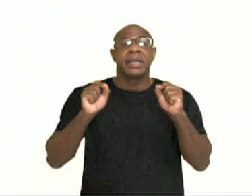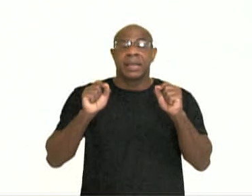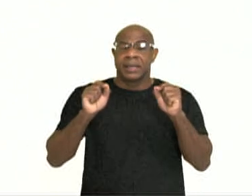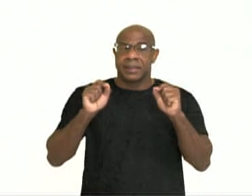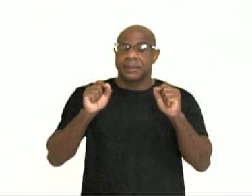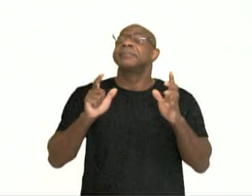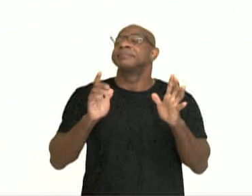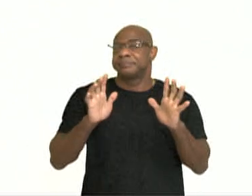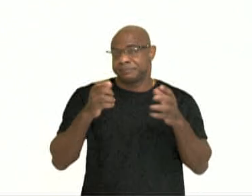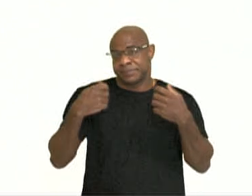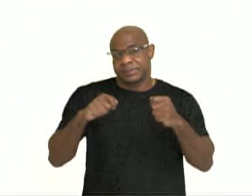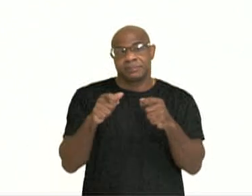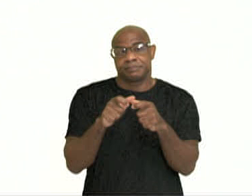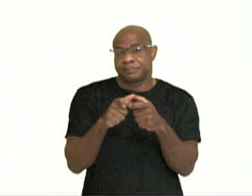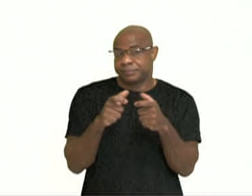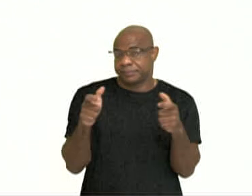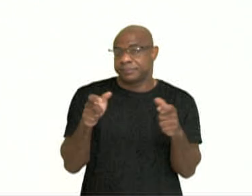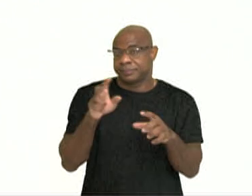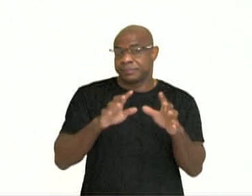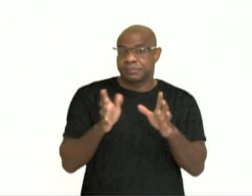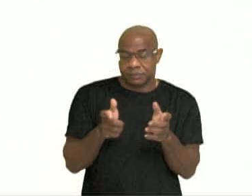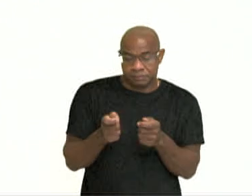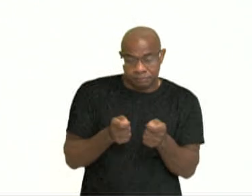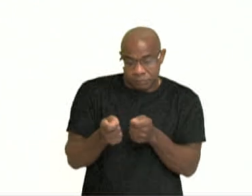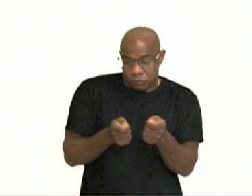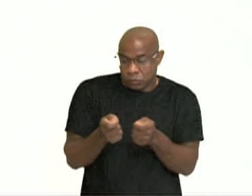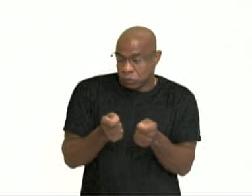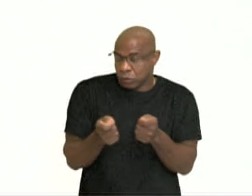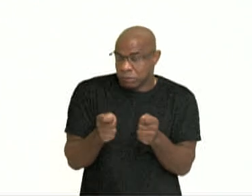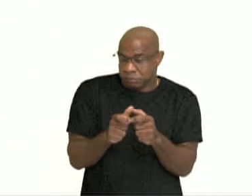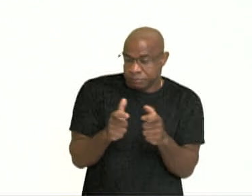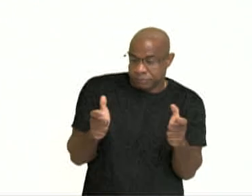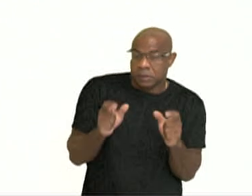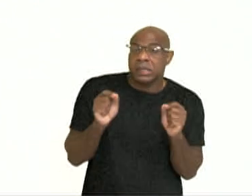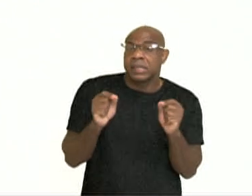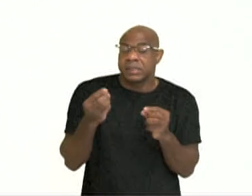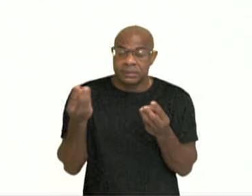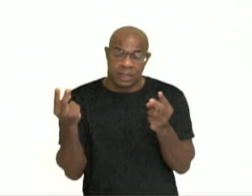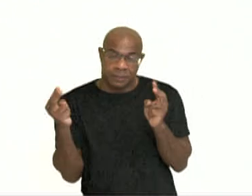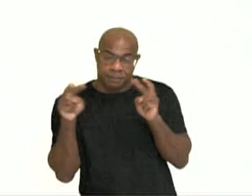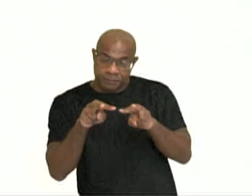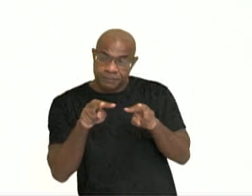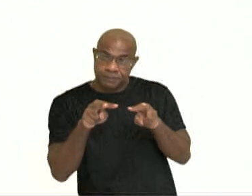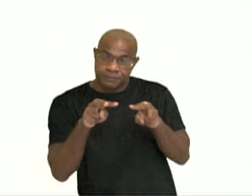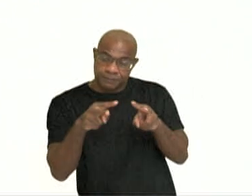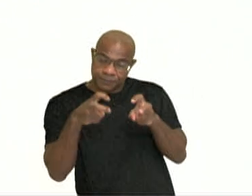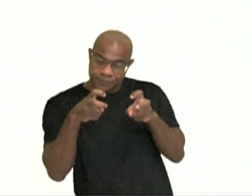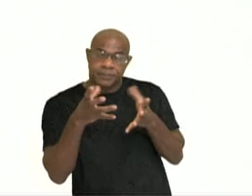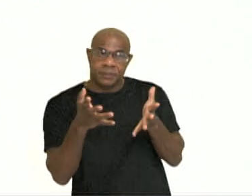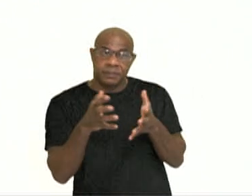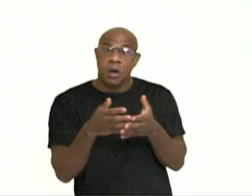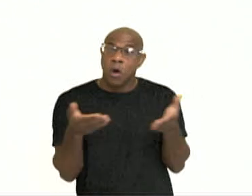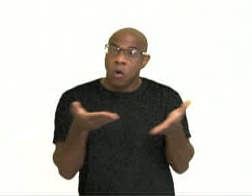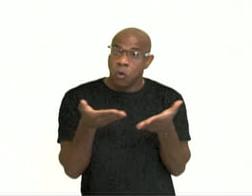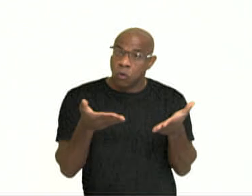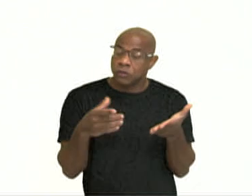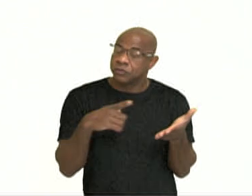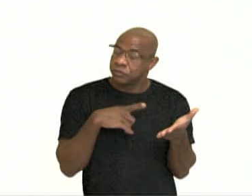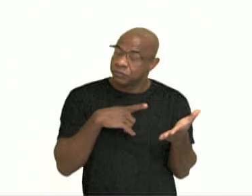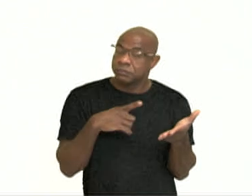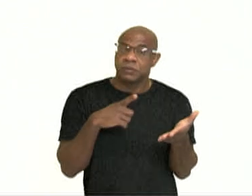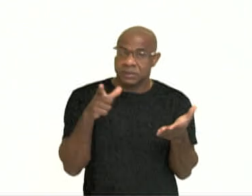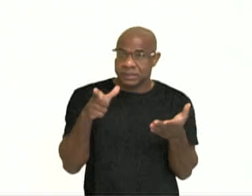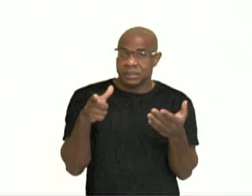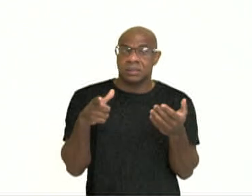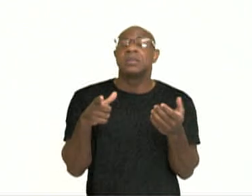pode aumentar um pouquinho o controle que temos de quem está vendo nossos conteúdos. Hoje em dia você tem recursos, né,